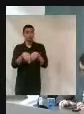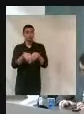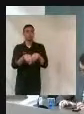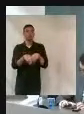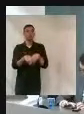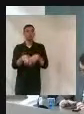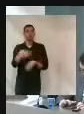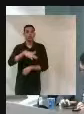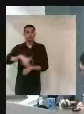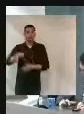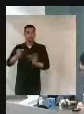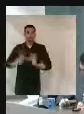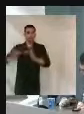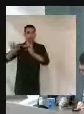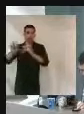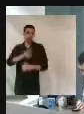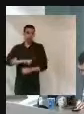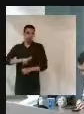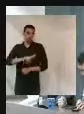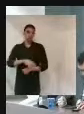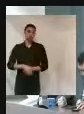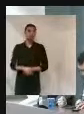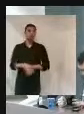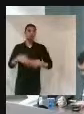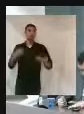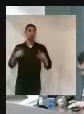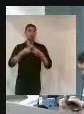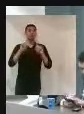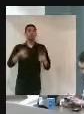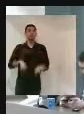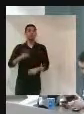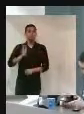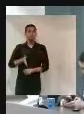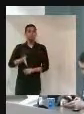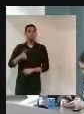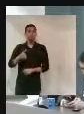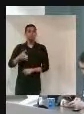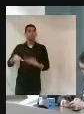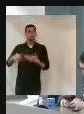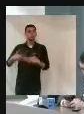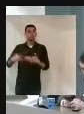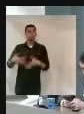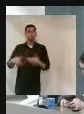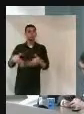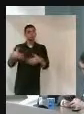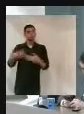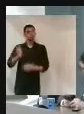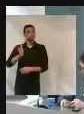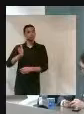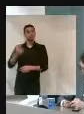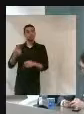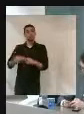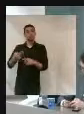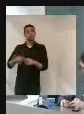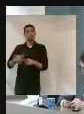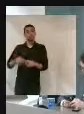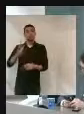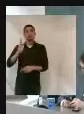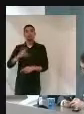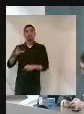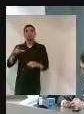Tá? Esse projeto ele já está bem andado, no sentido de que já teve licitação